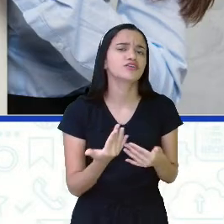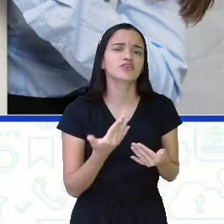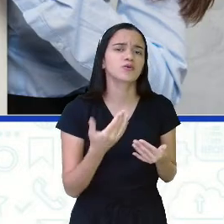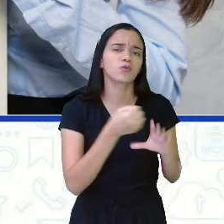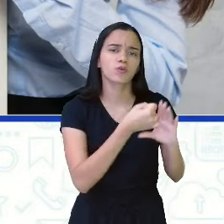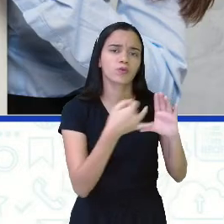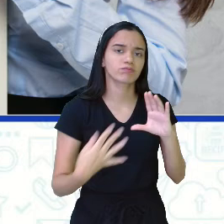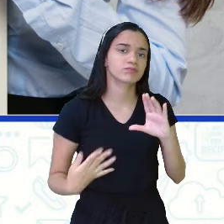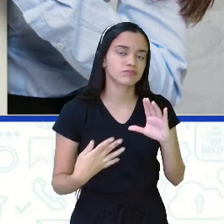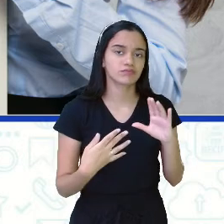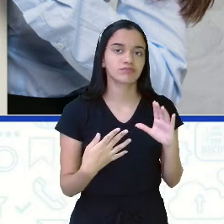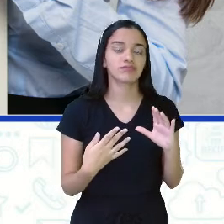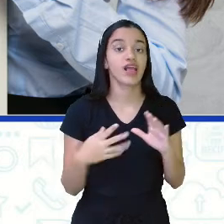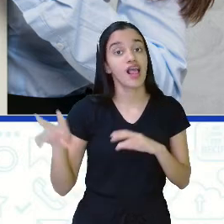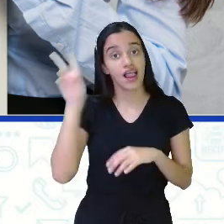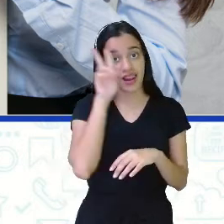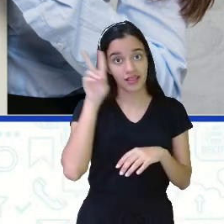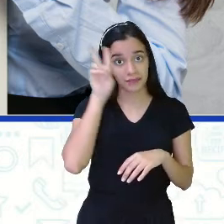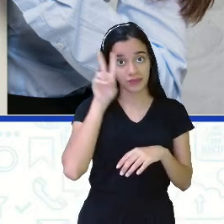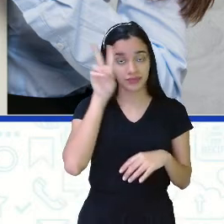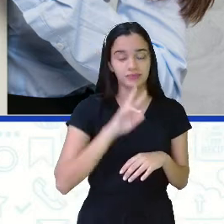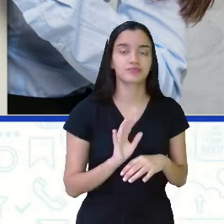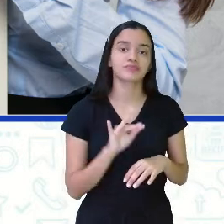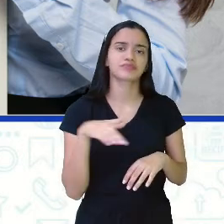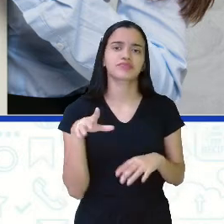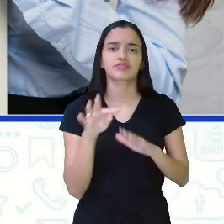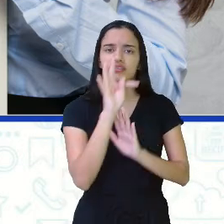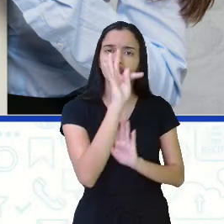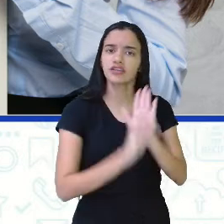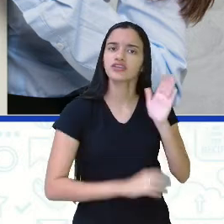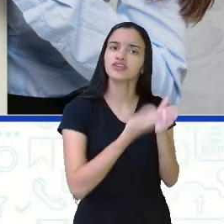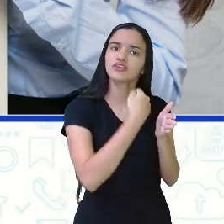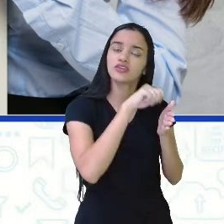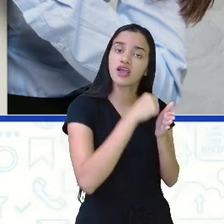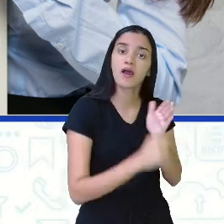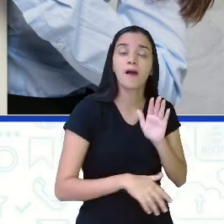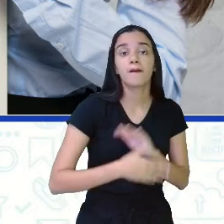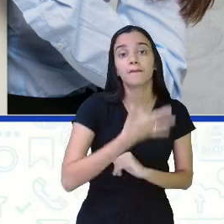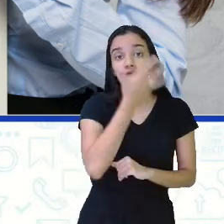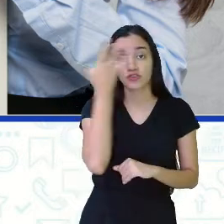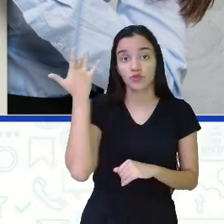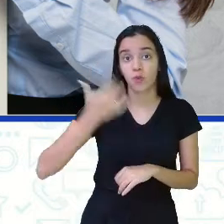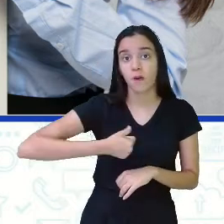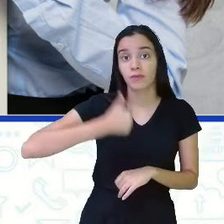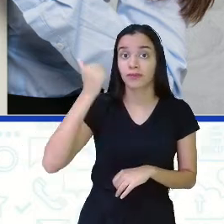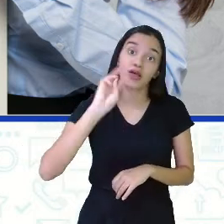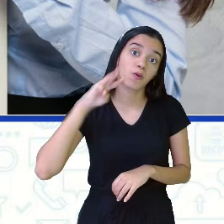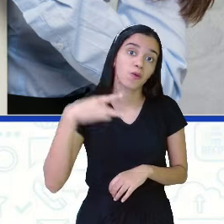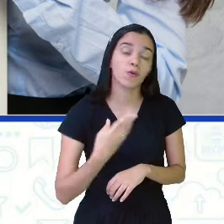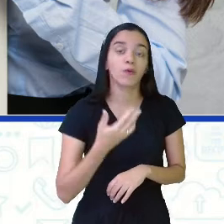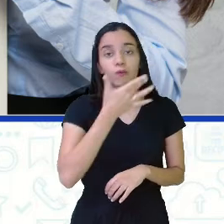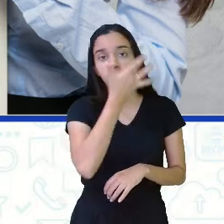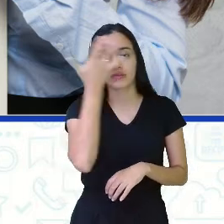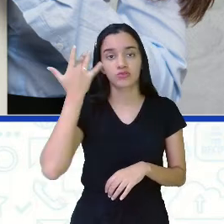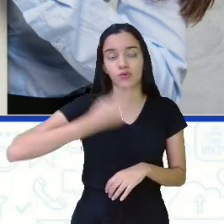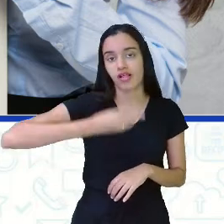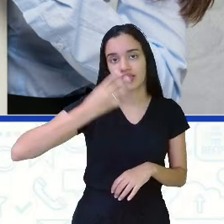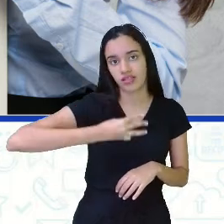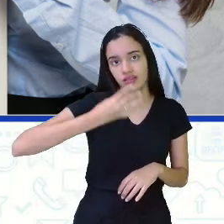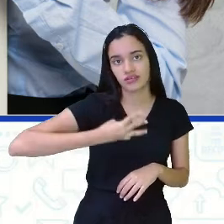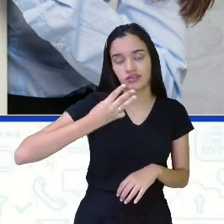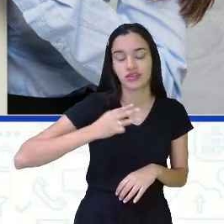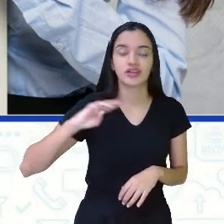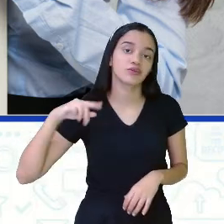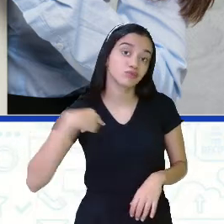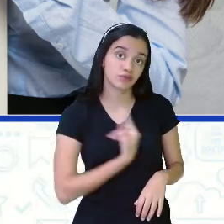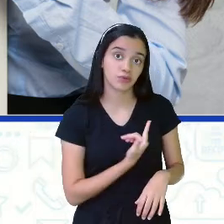as características? Relembrando, né? São textos escritos em primeira pessoa ou terceira, então, ou eu ou